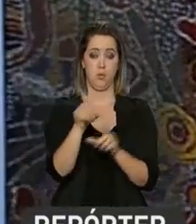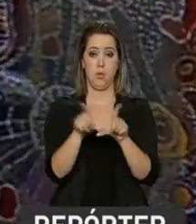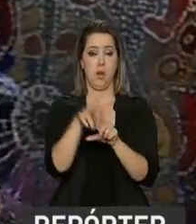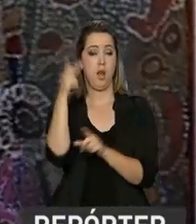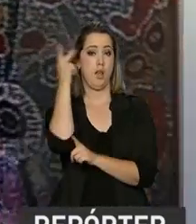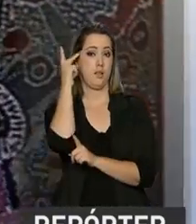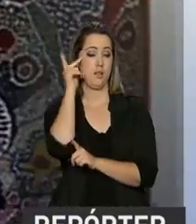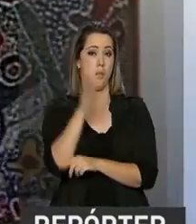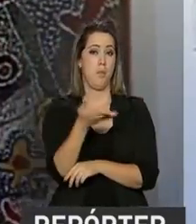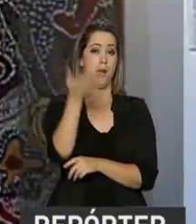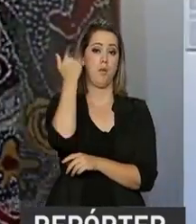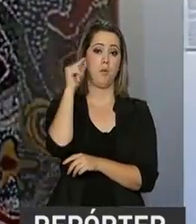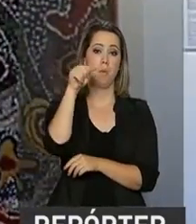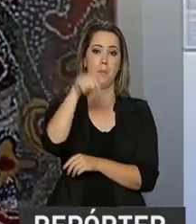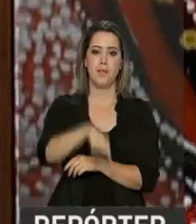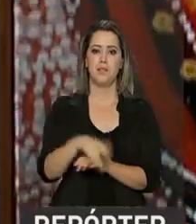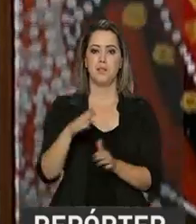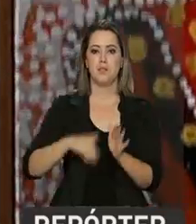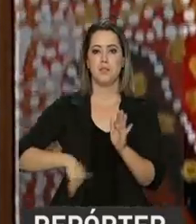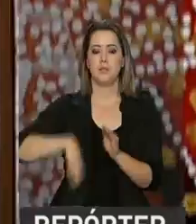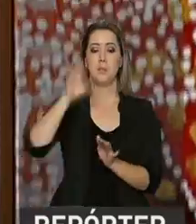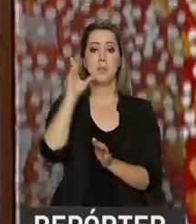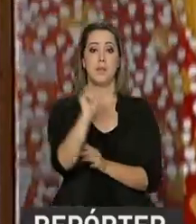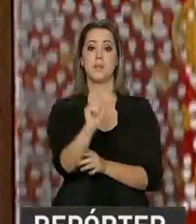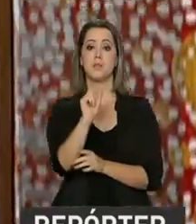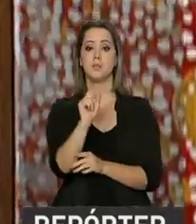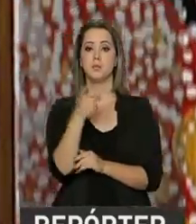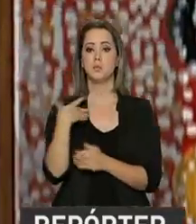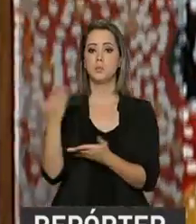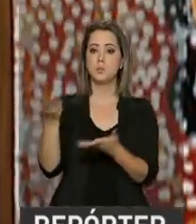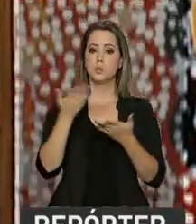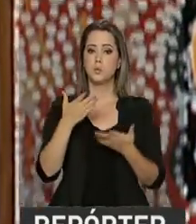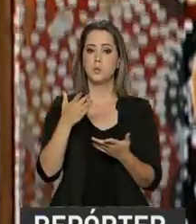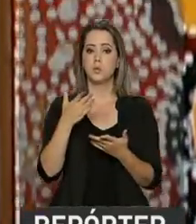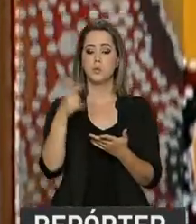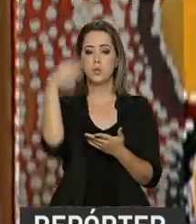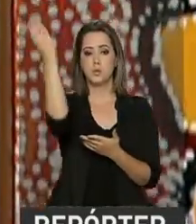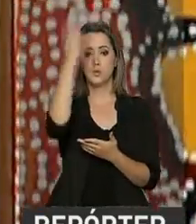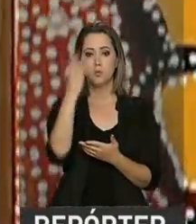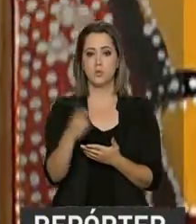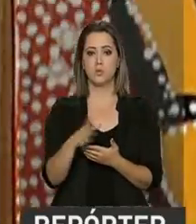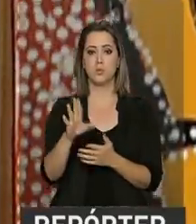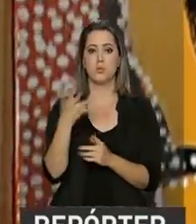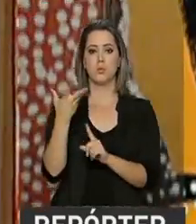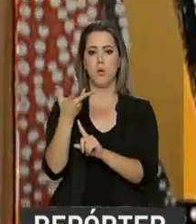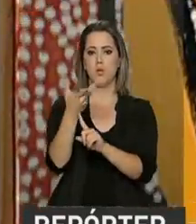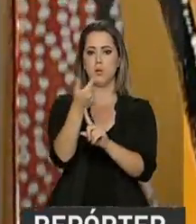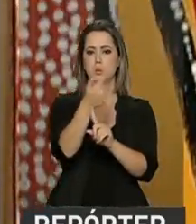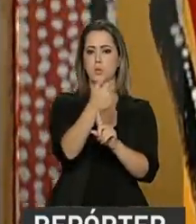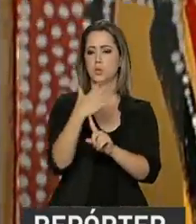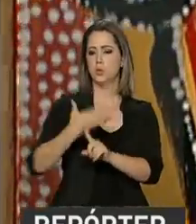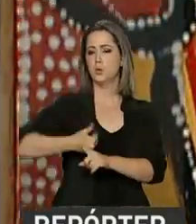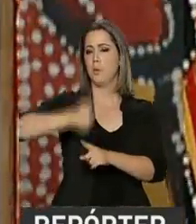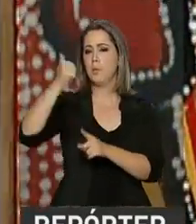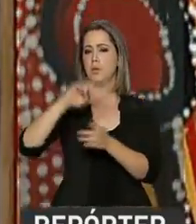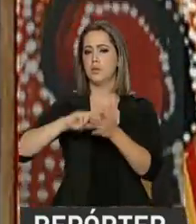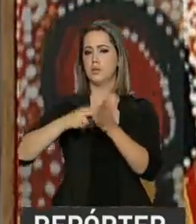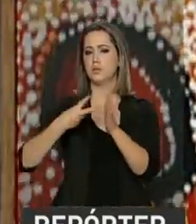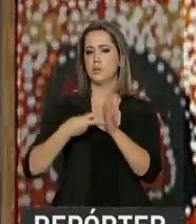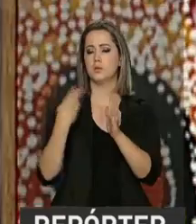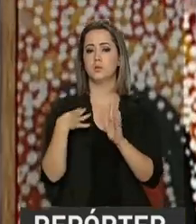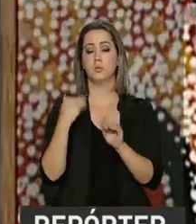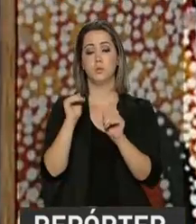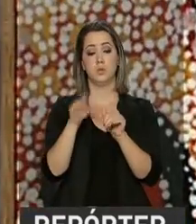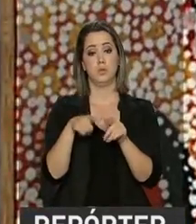Estado de São Paulo mas é essa a exposição que traz né ao Brasil pela primeira vez os artistas mais significativos e representativos em termos de